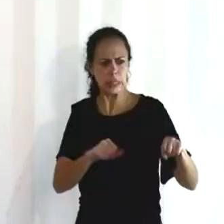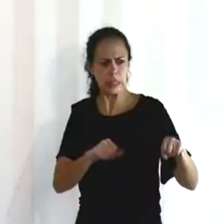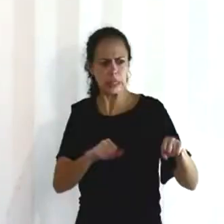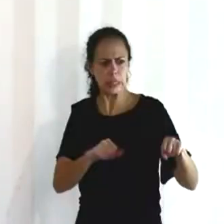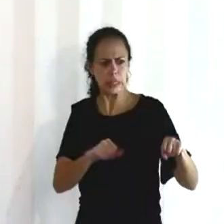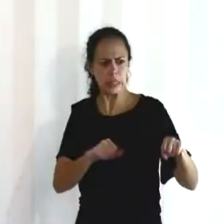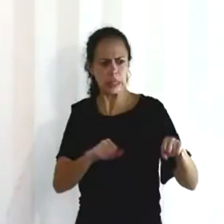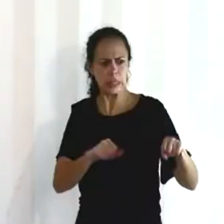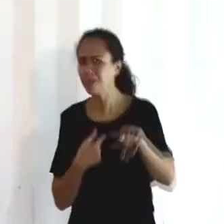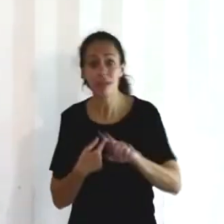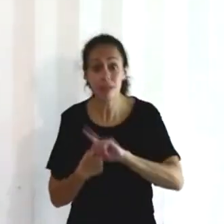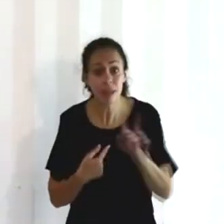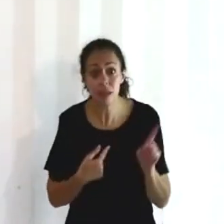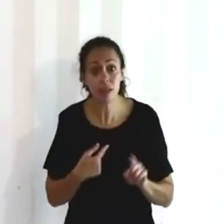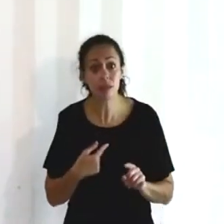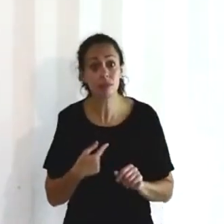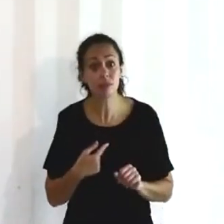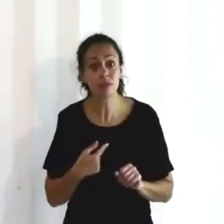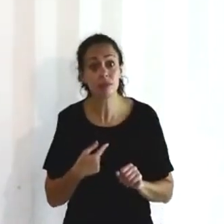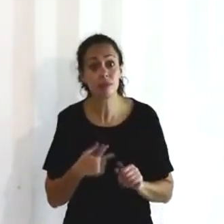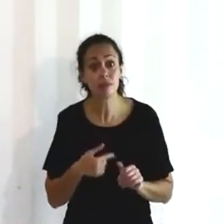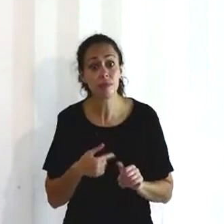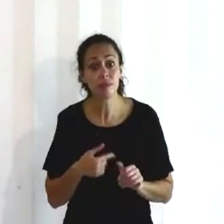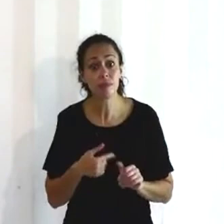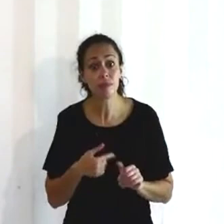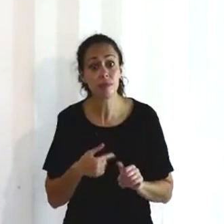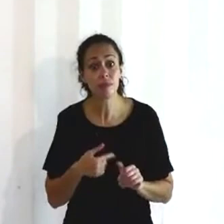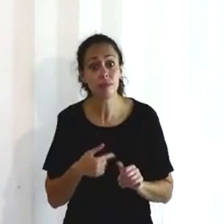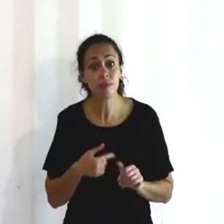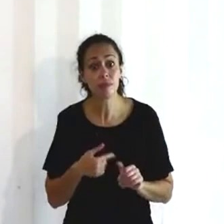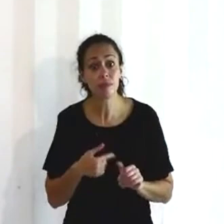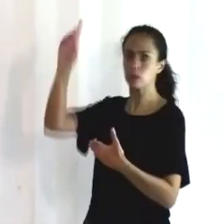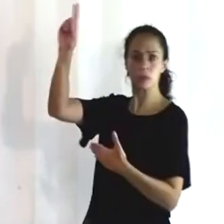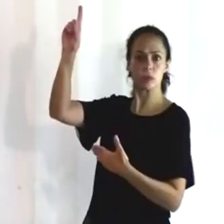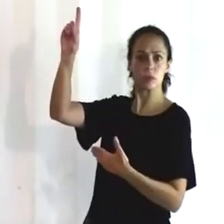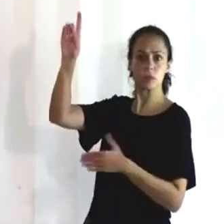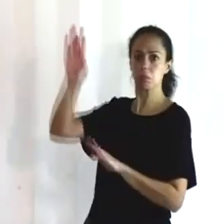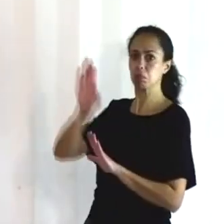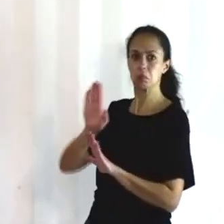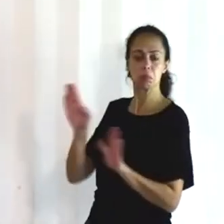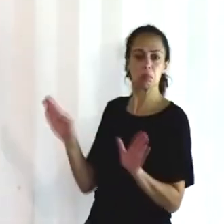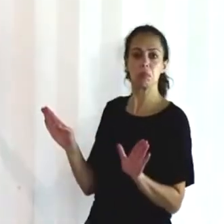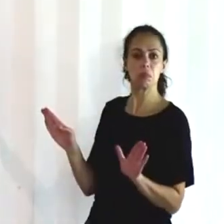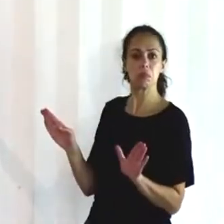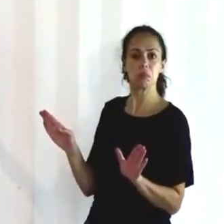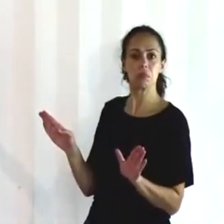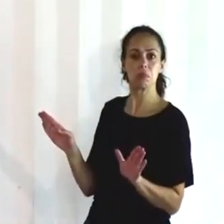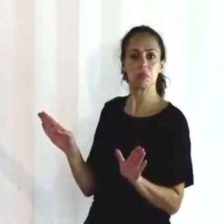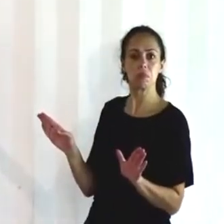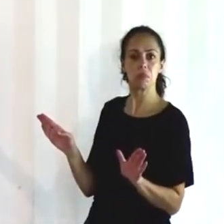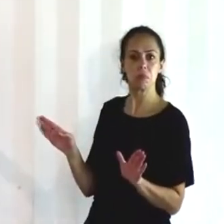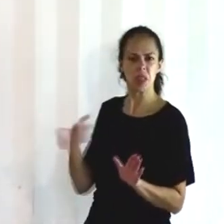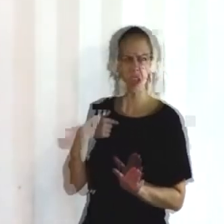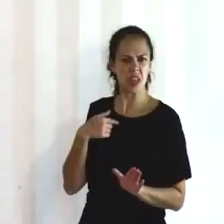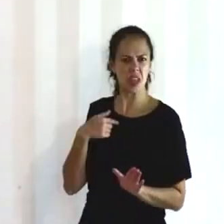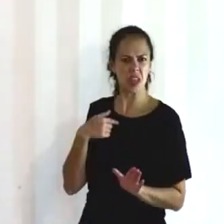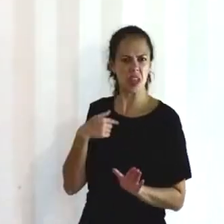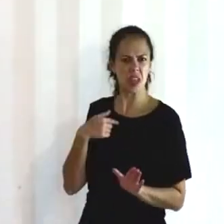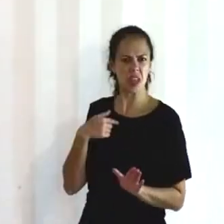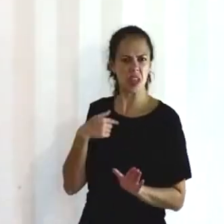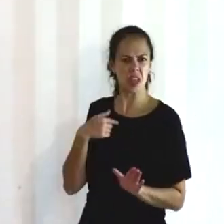as coisas certas consigo. Mas a Bíblia nunca disse isso. Ao contrário, exigir do outro o que nem ele mesmo pode